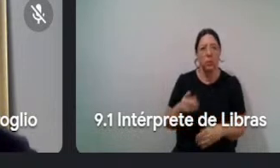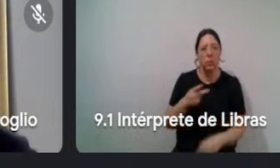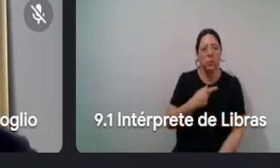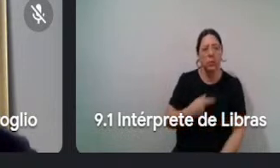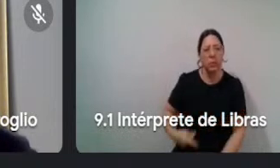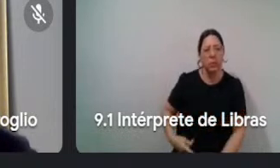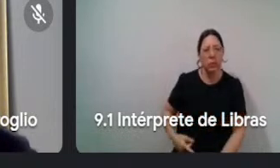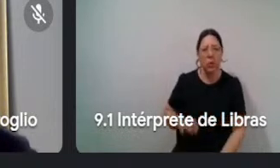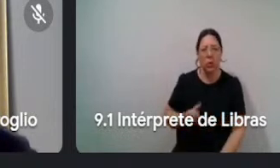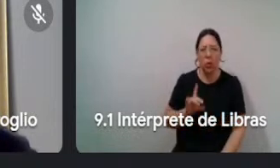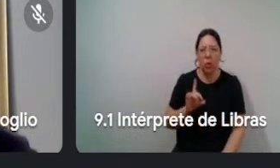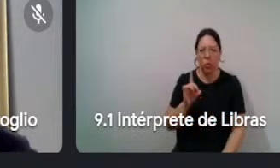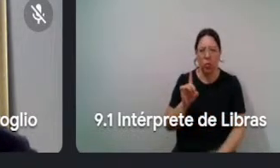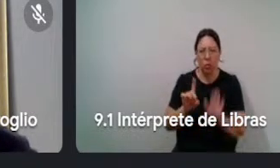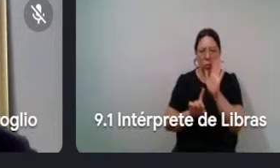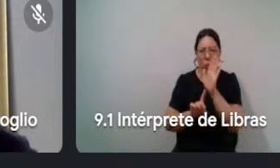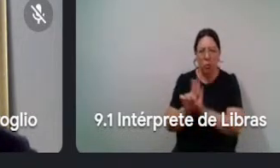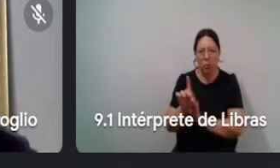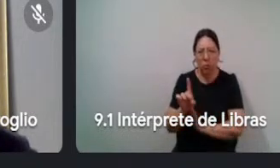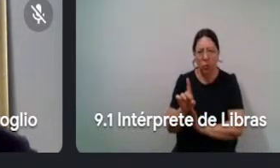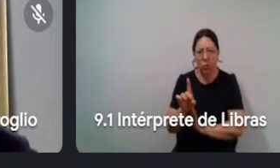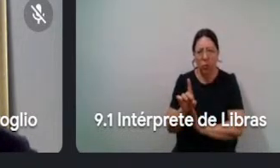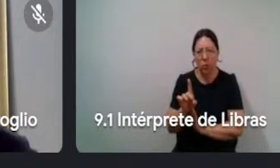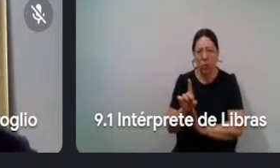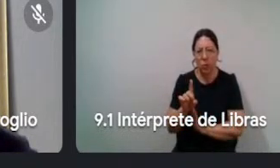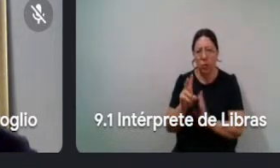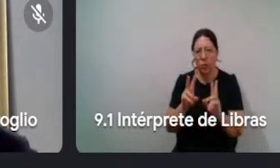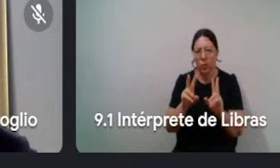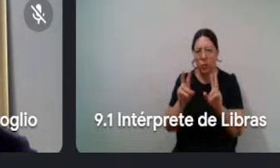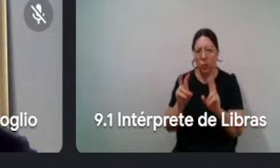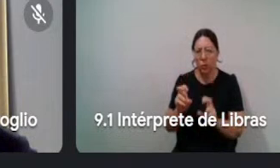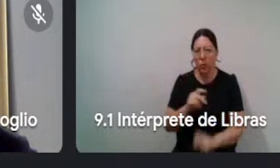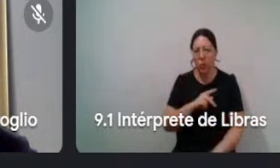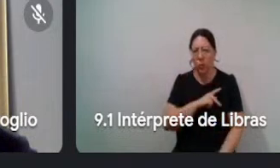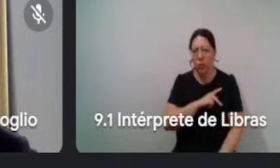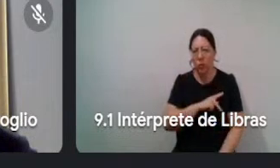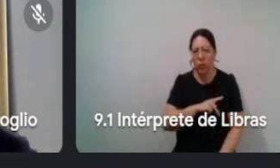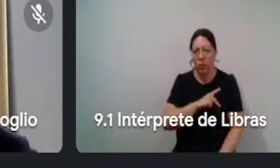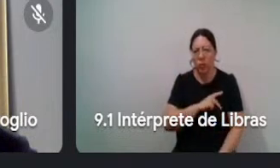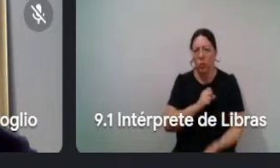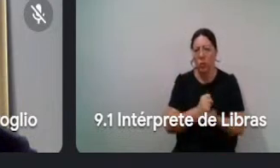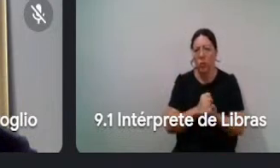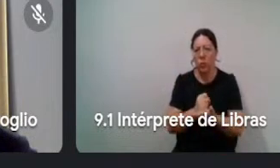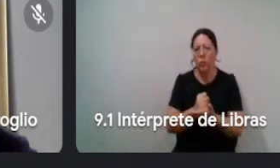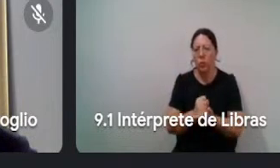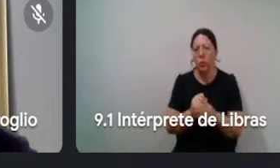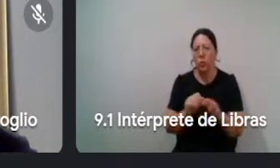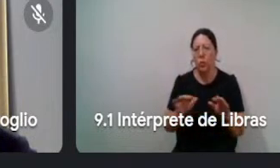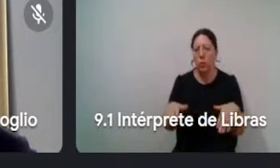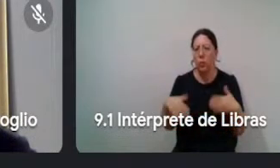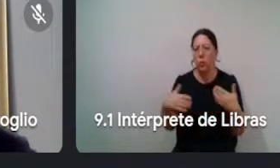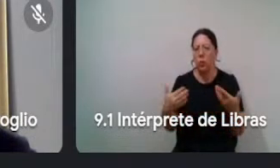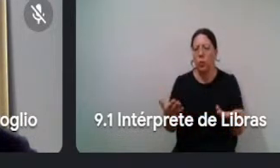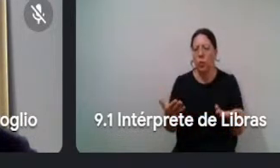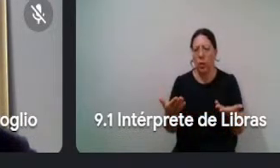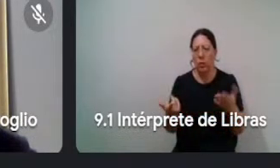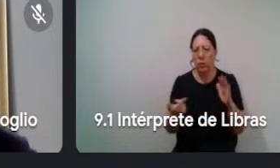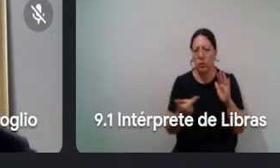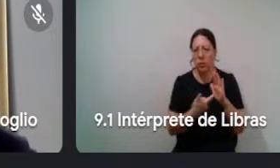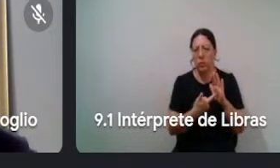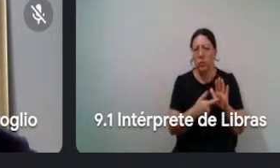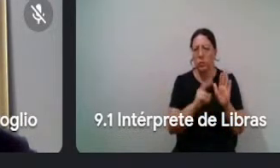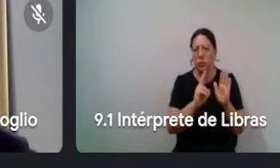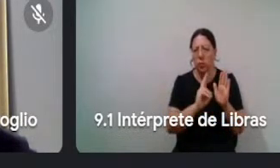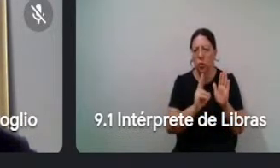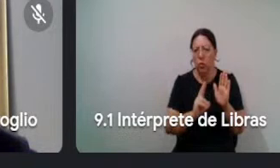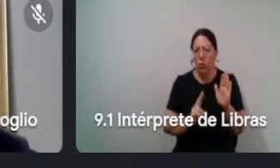um questionamento a respeito dos procuradores auxiliares. A partir de quando seria a indicação e o exercício de